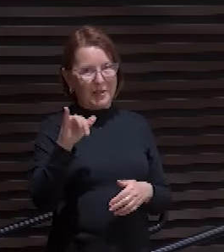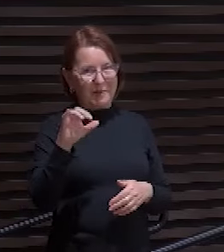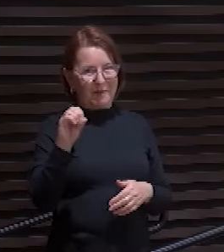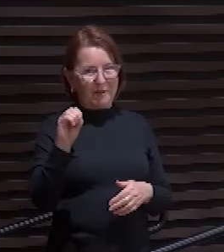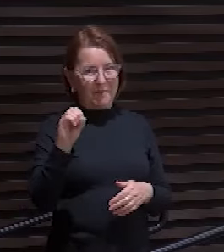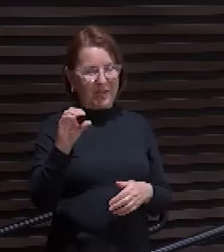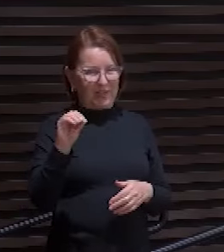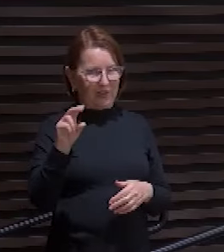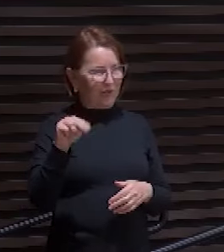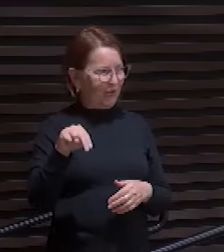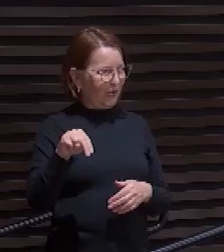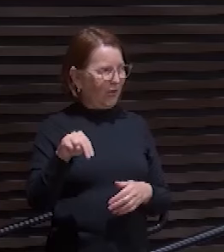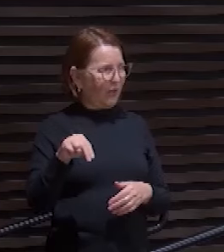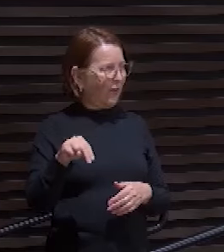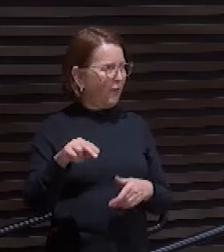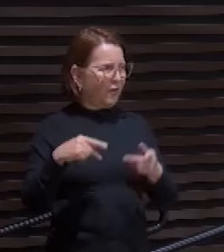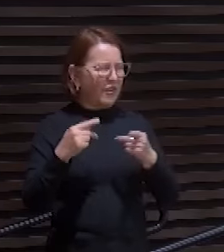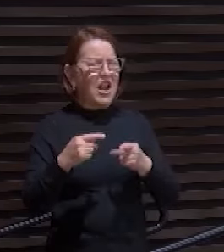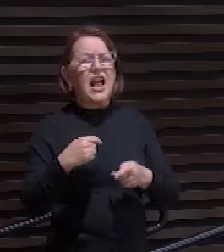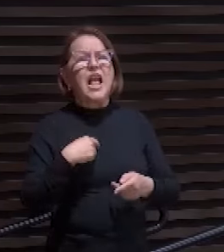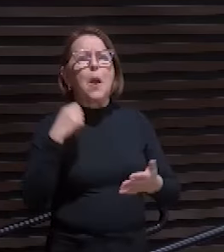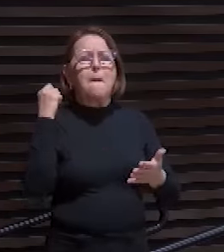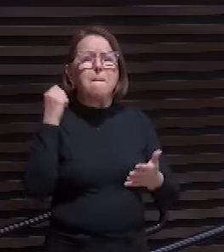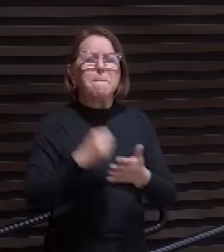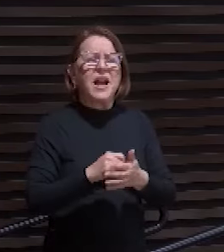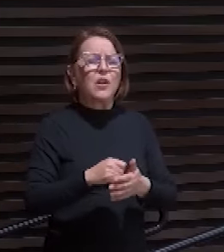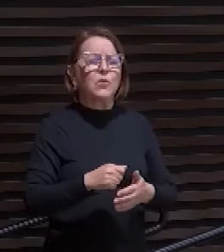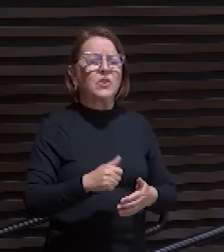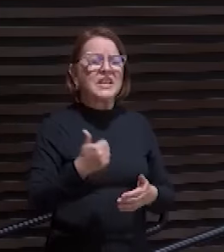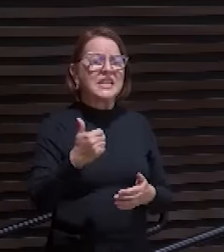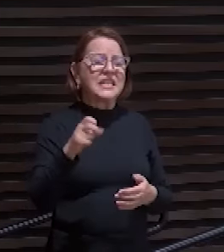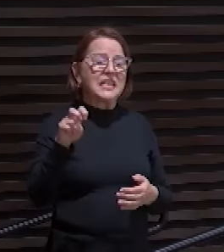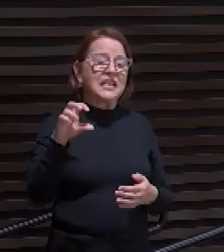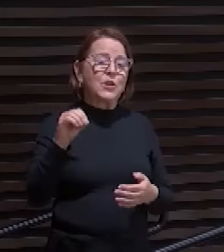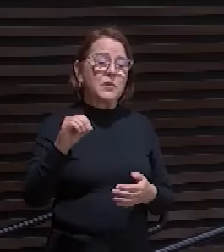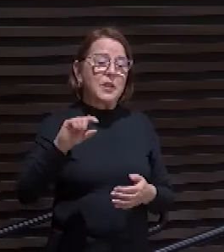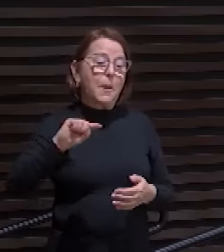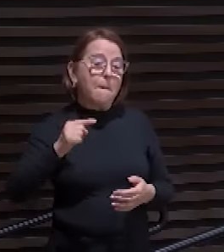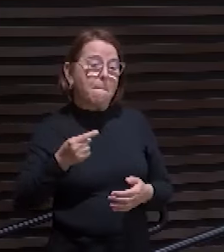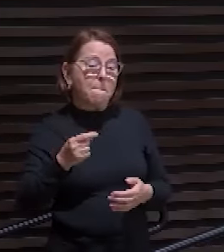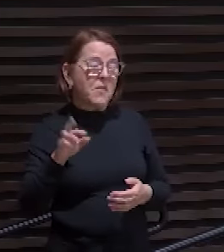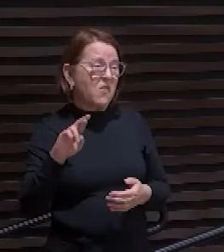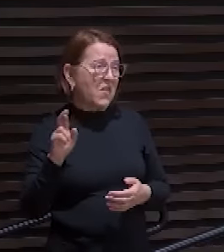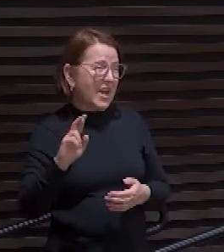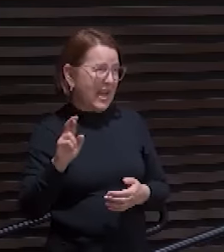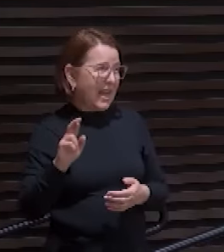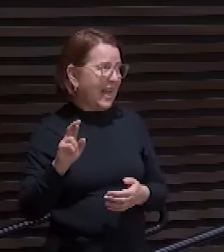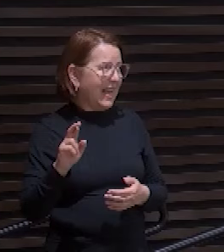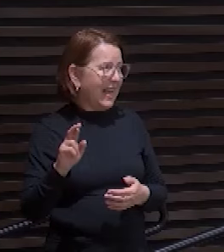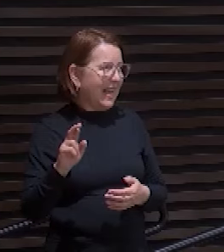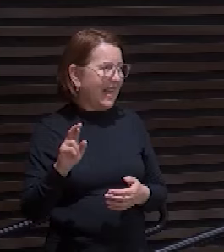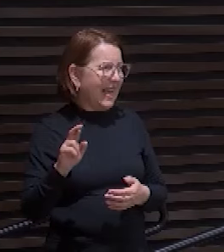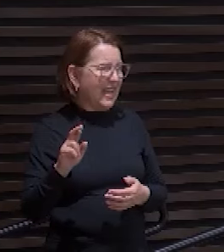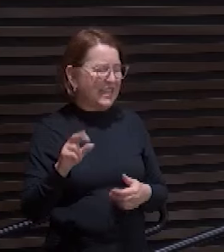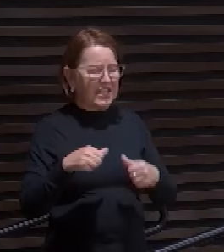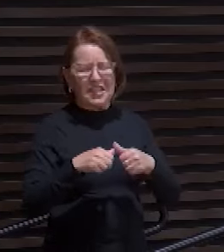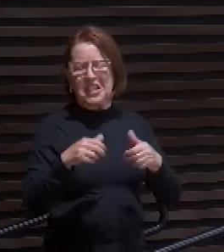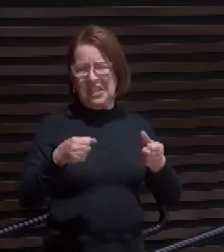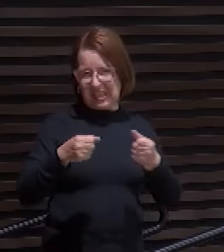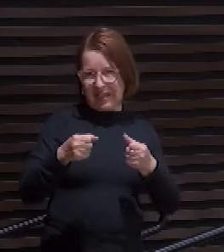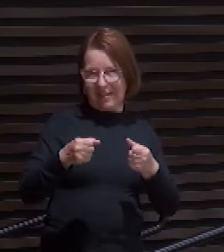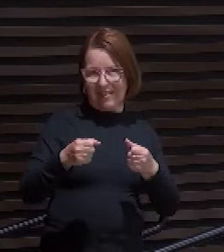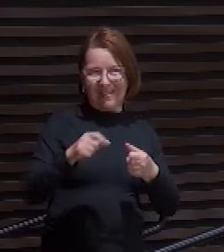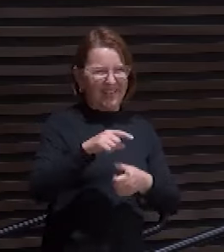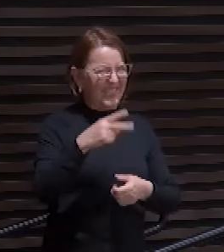propaganda, eu pago 150 mil reais em cash no Hondinha. Você acha que eu não vou